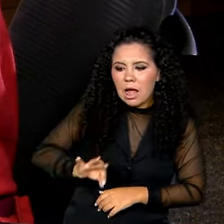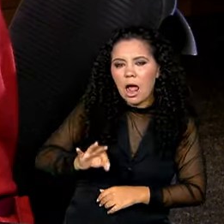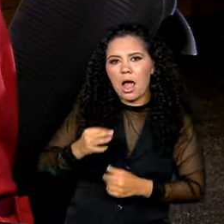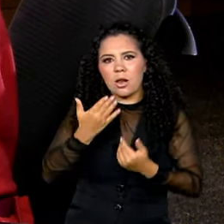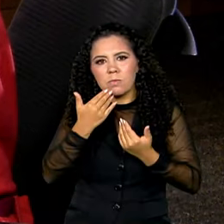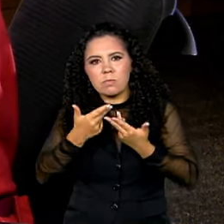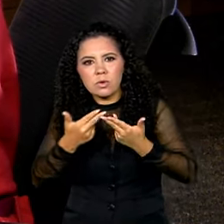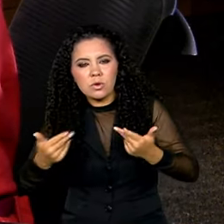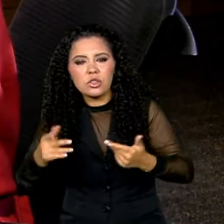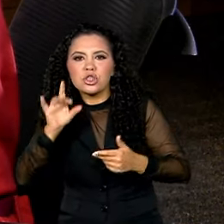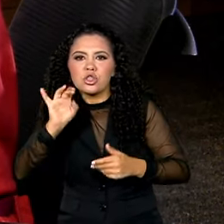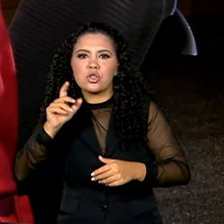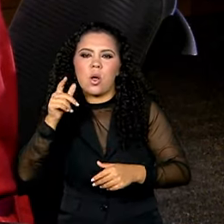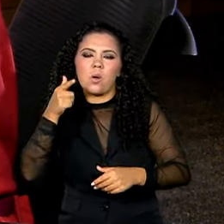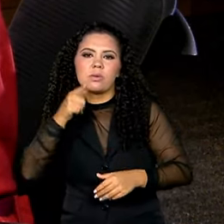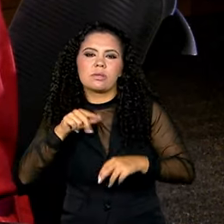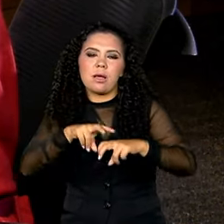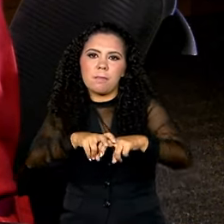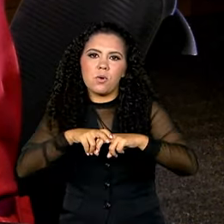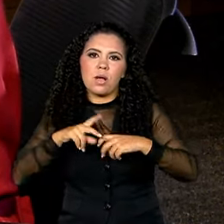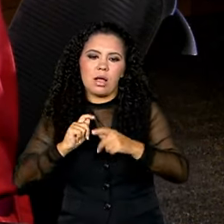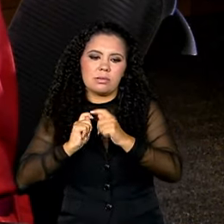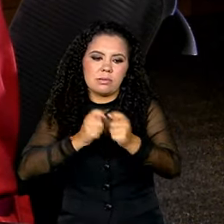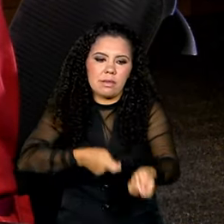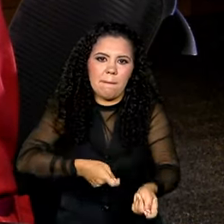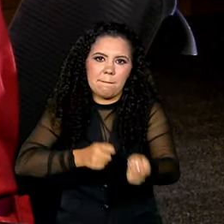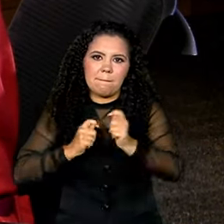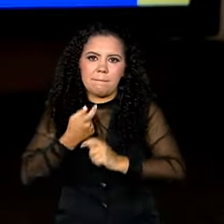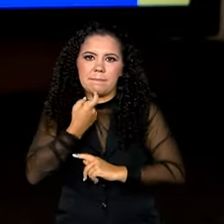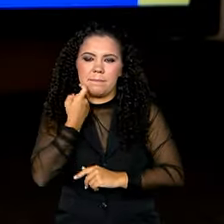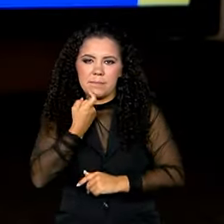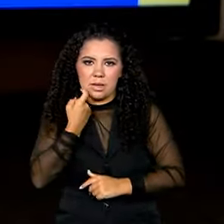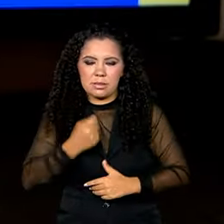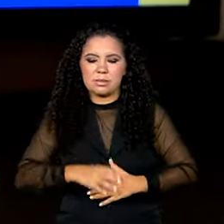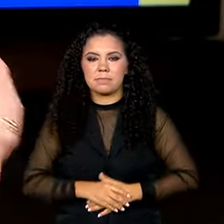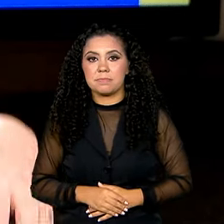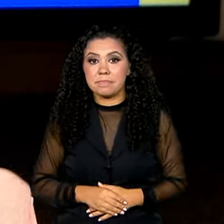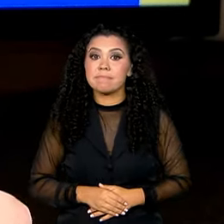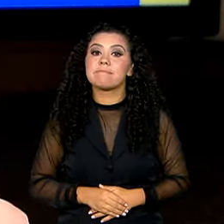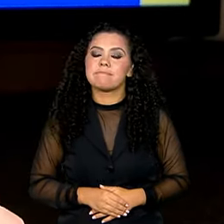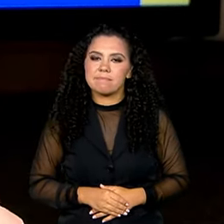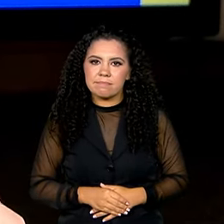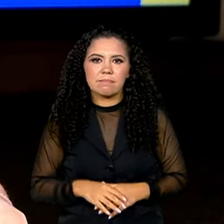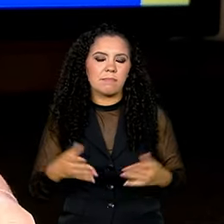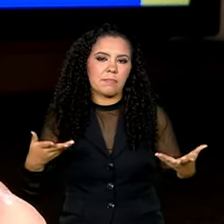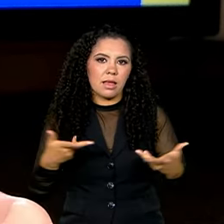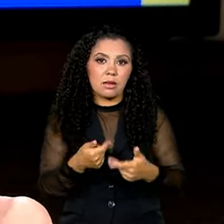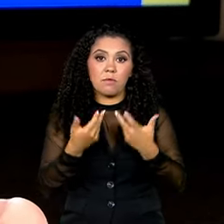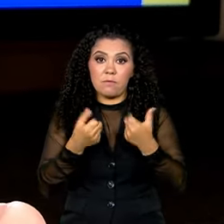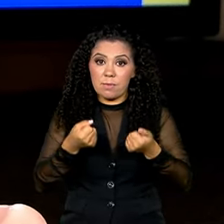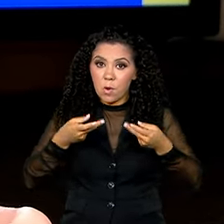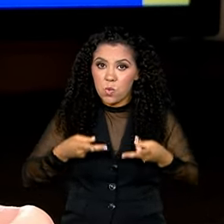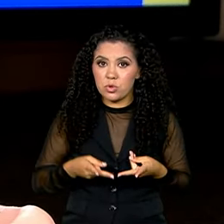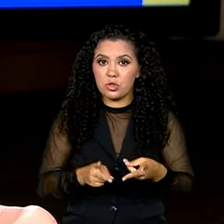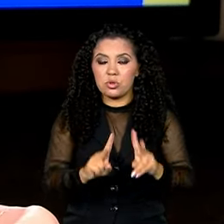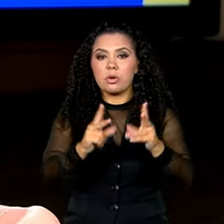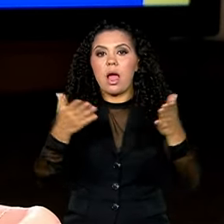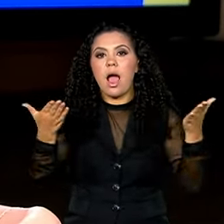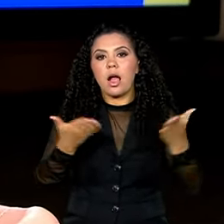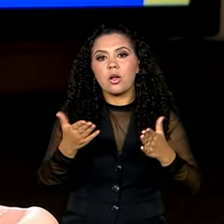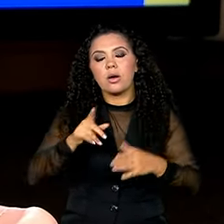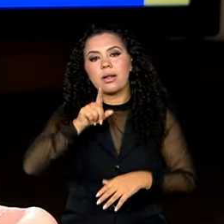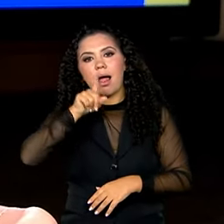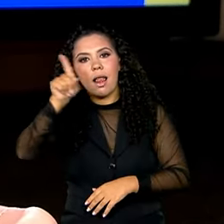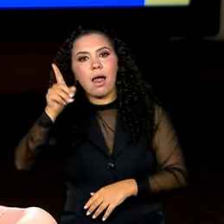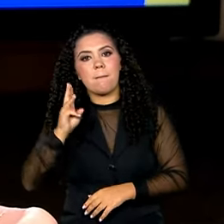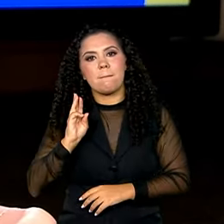pescadores brasileiros vem da pesca artesanal. Maravilha, vamos em frente então, ministro. Vamos a São Luís, vamos